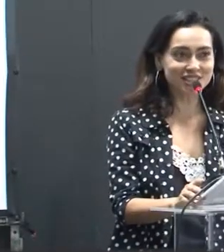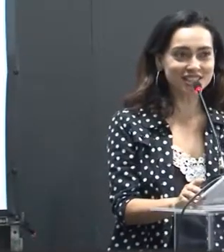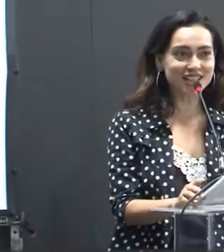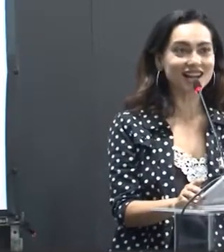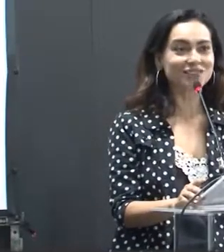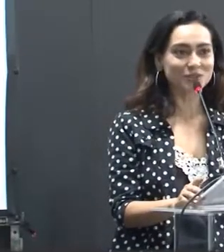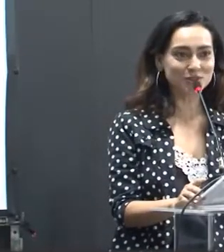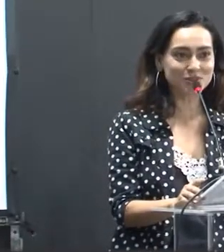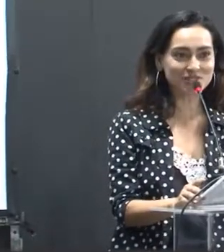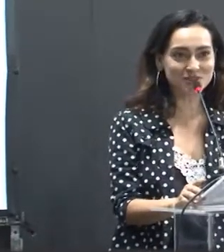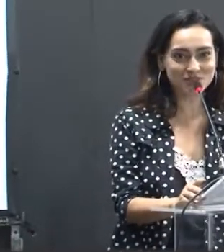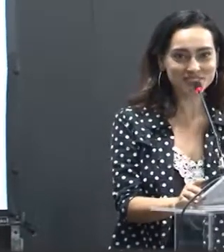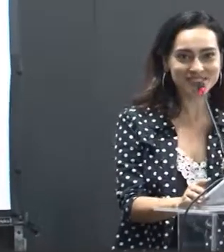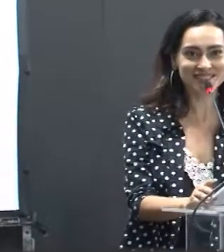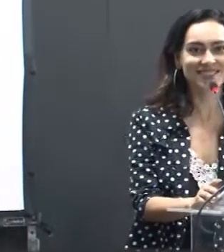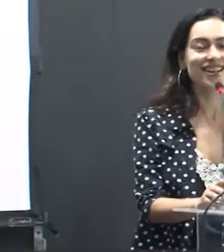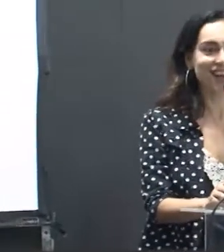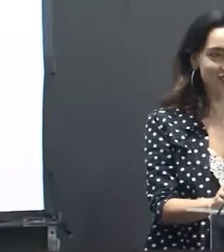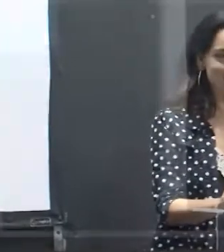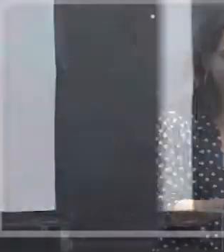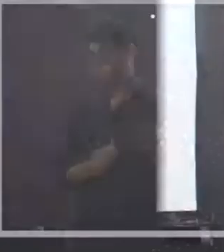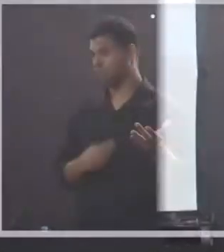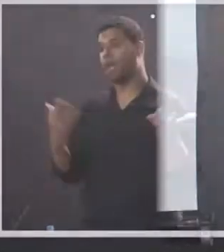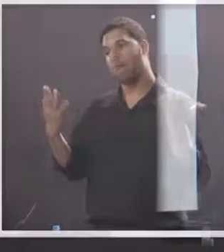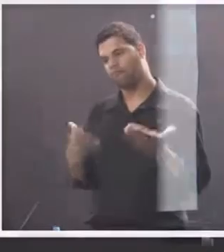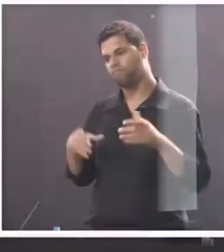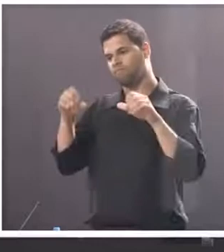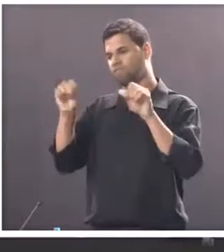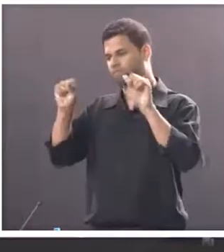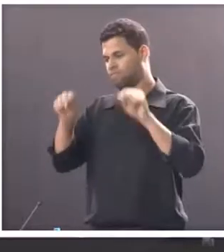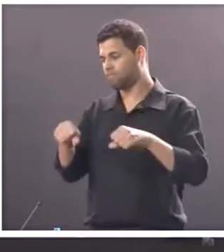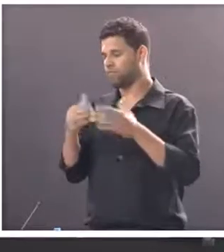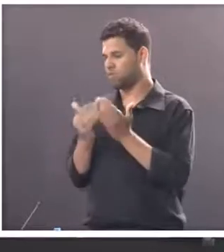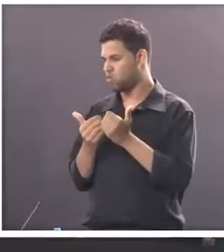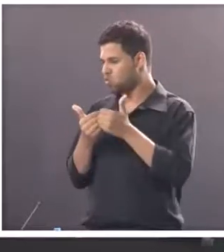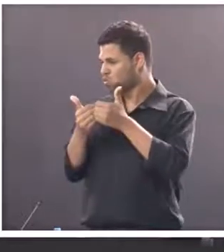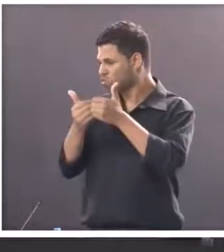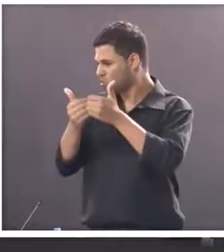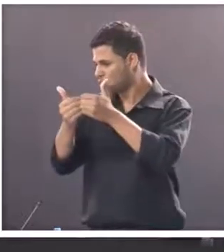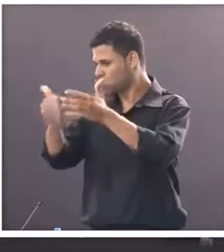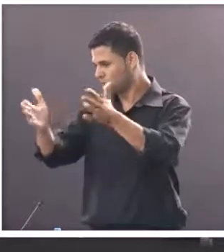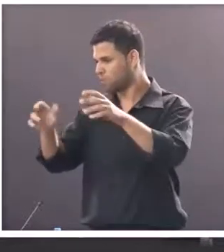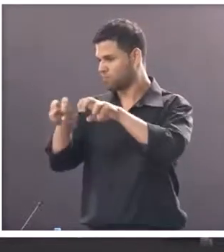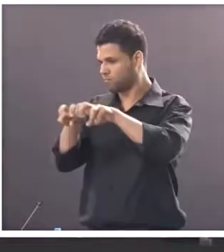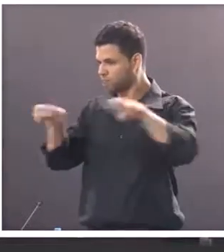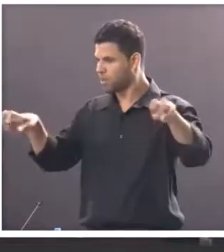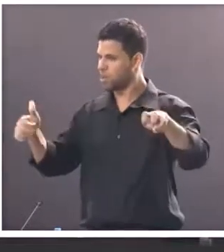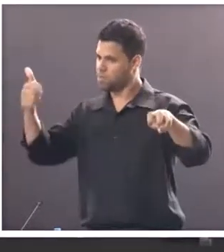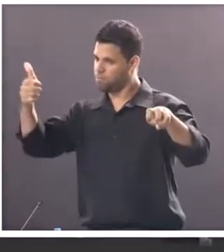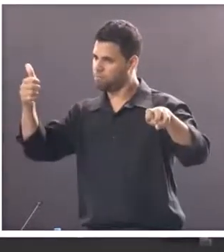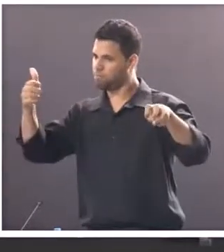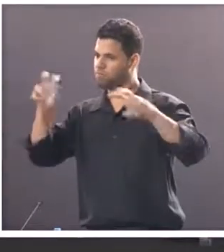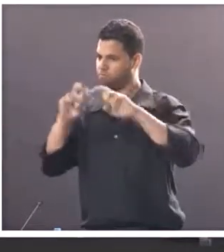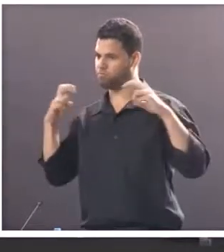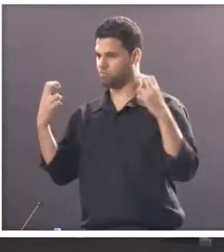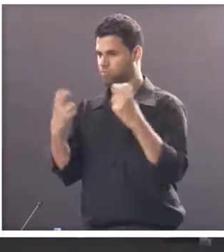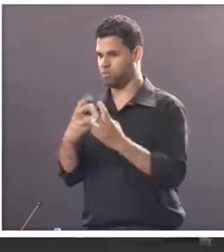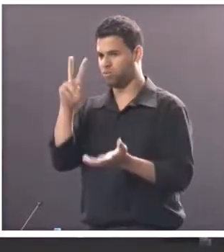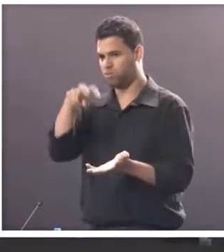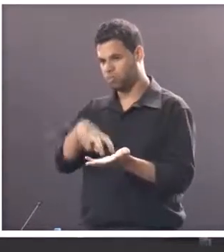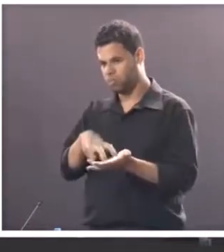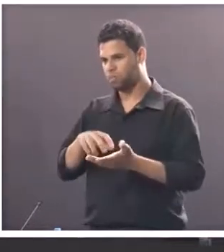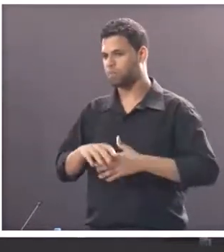Muito bom dia a todos e todas. Agora sim, estamos dando início à nossa primeira mesa redonda do dia.